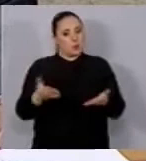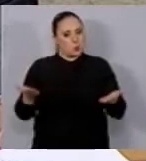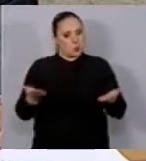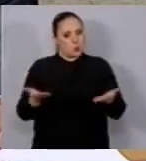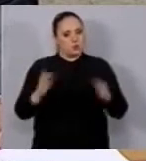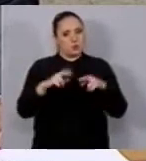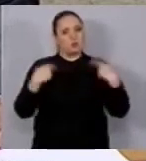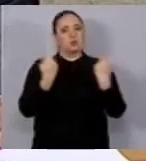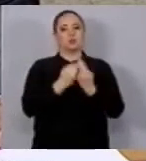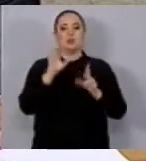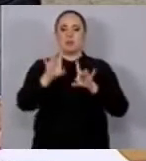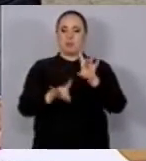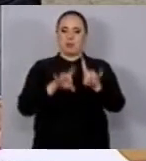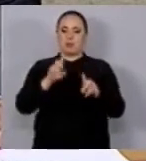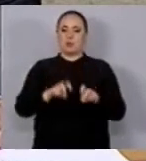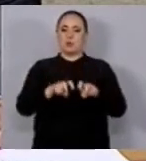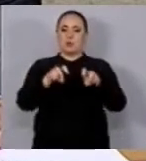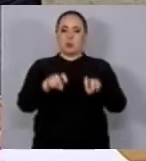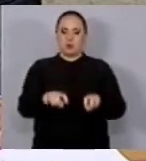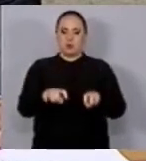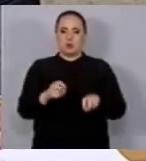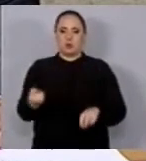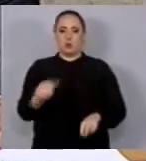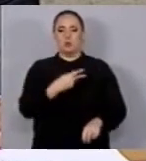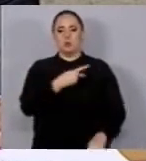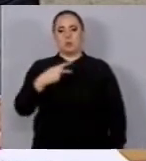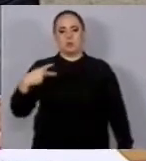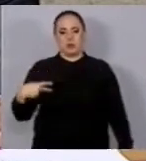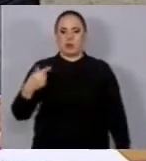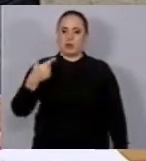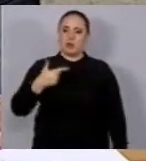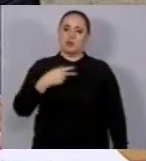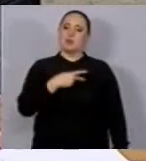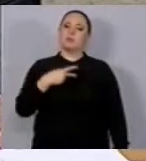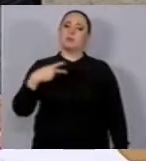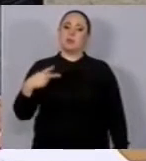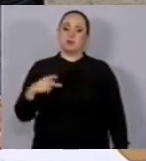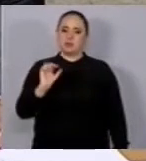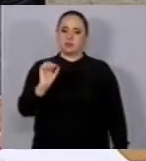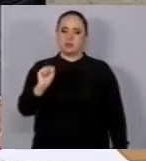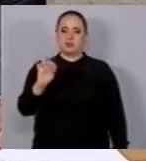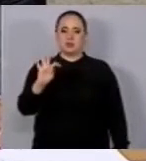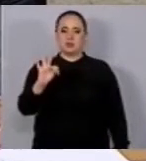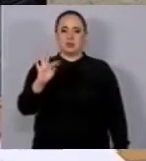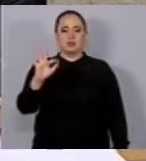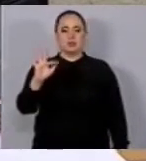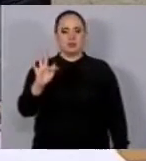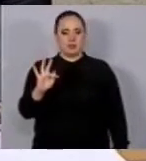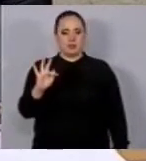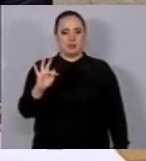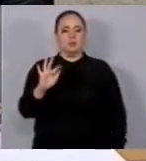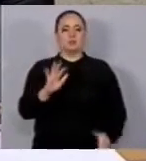desta solenidade de posse dos novos presidente e vice-presidente deste